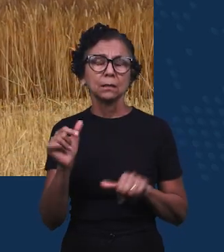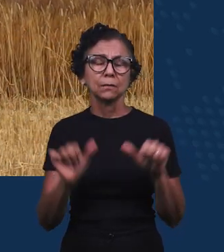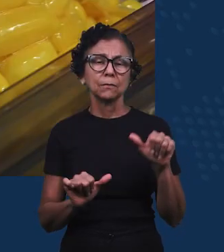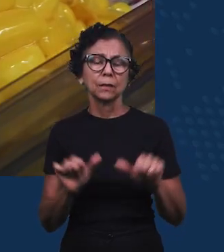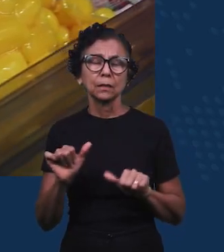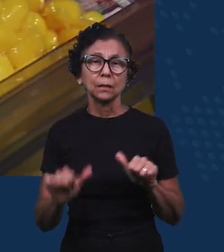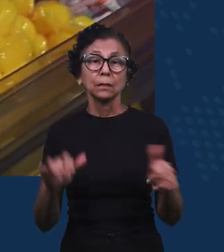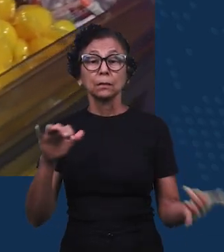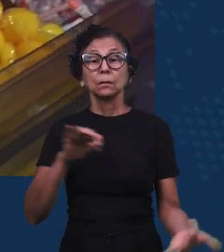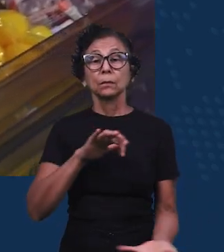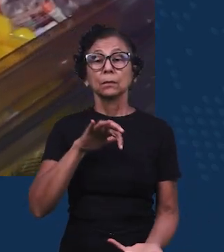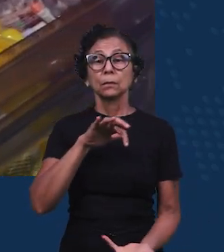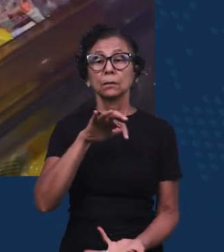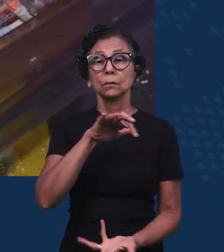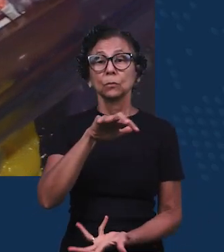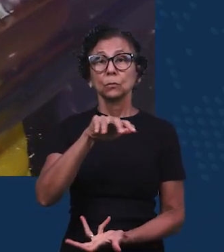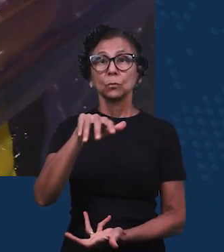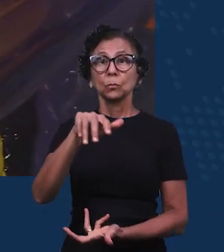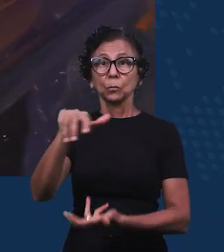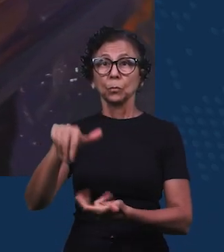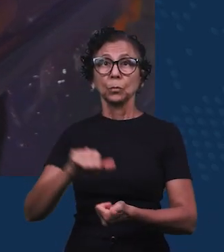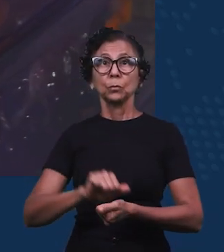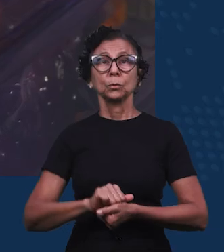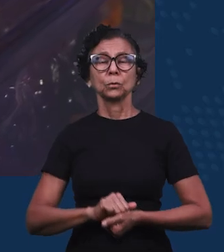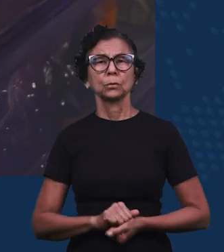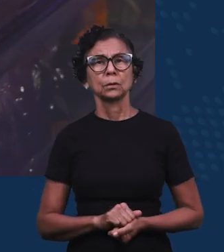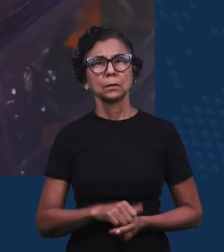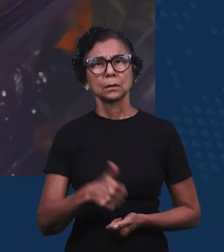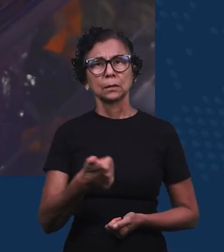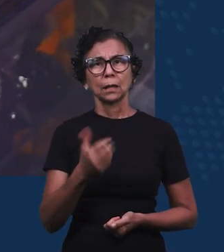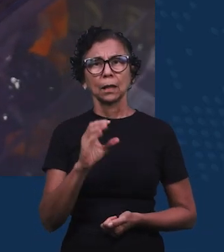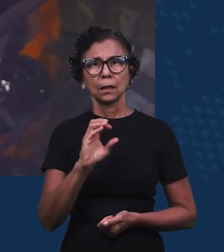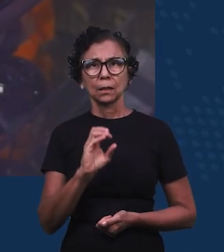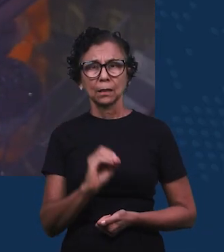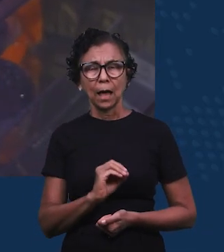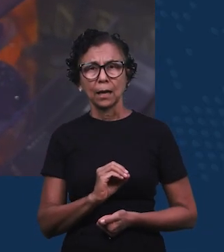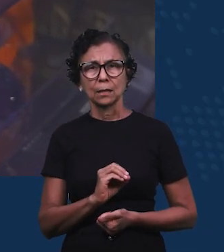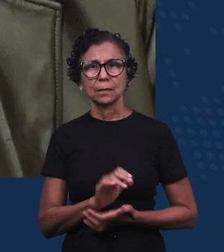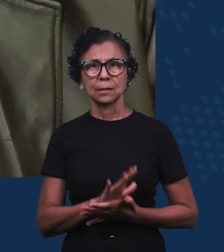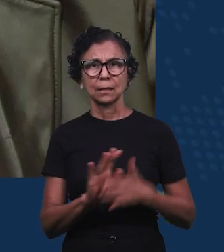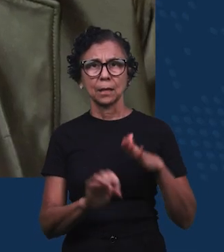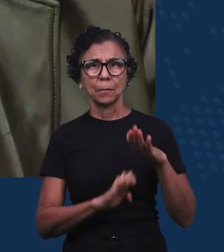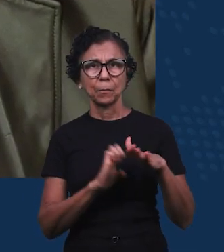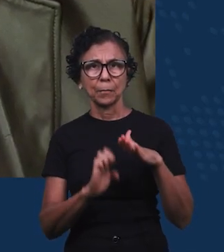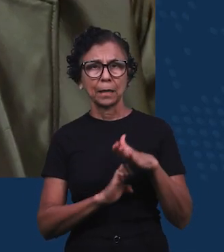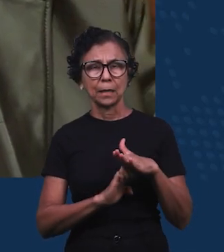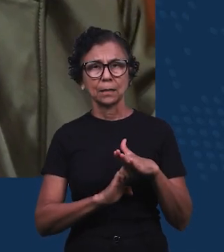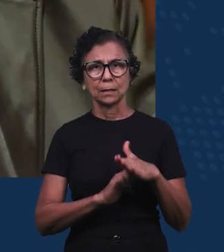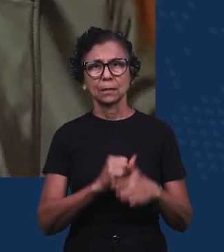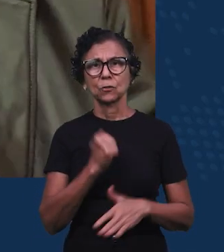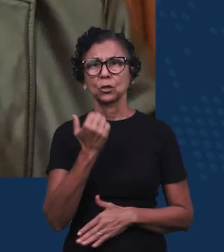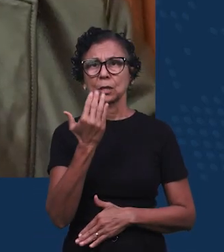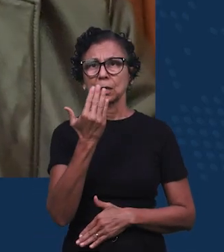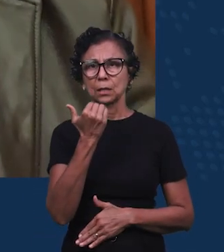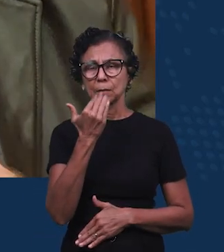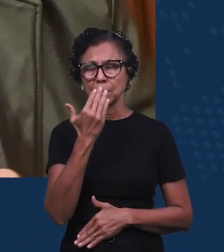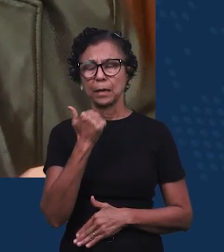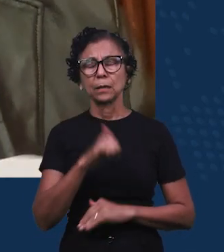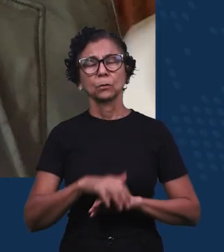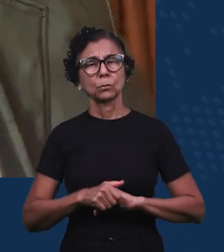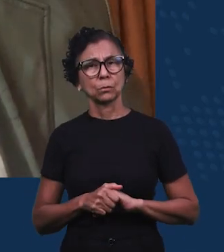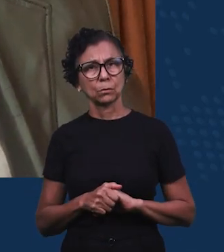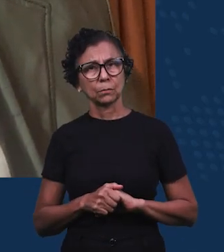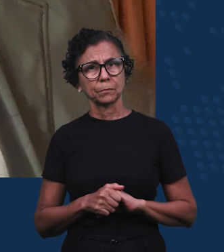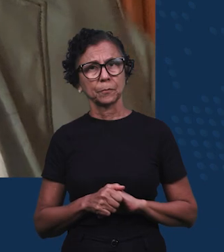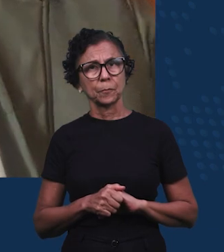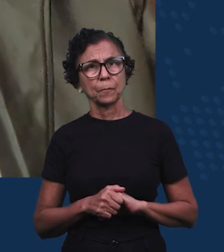mundo existem 10 grandes produtores de alimentos. Só os 5 primeiros produtores de